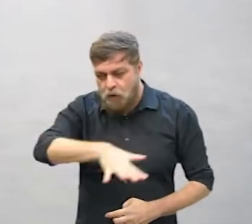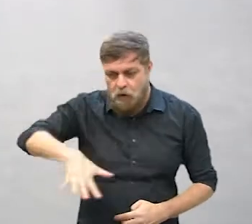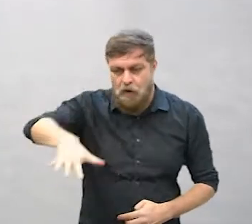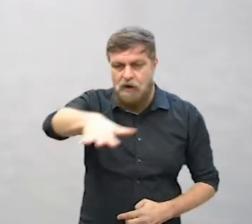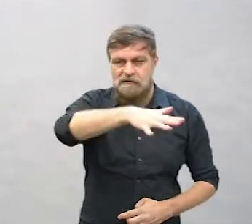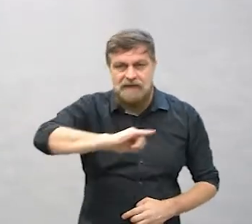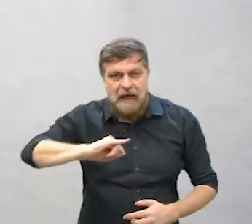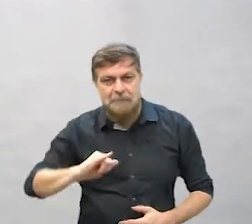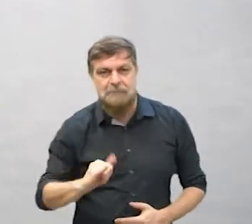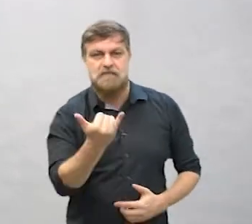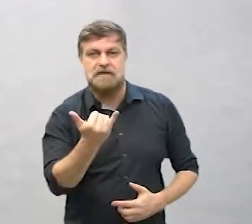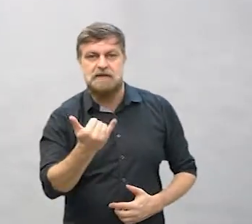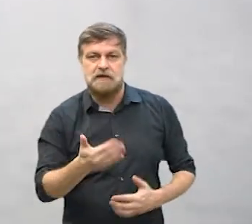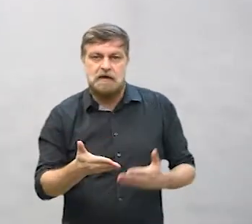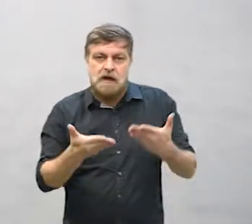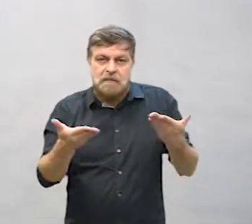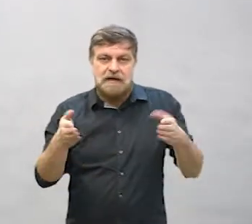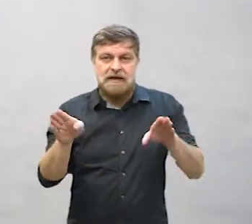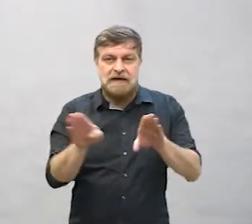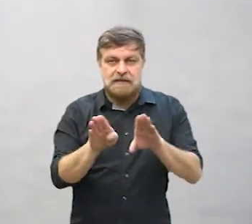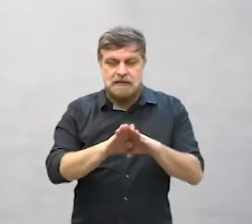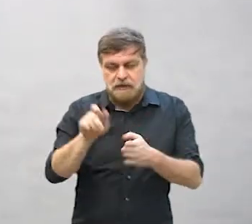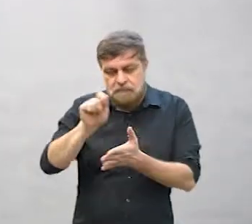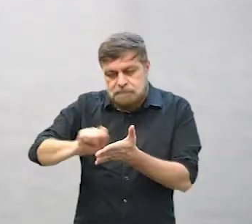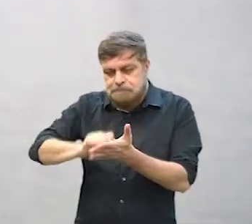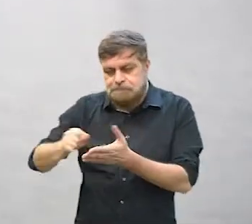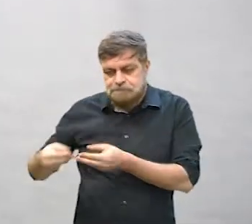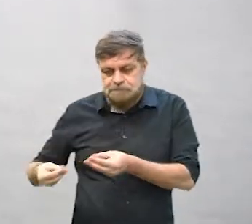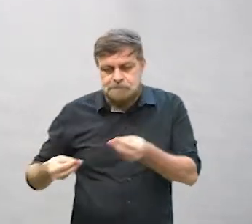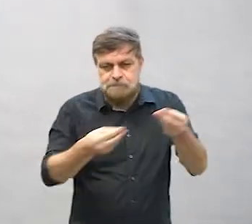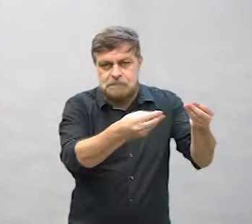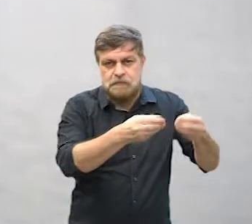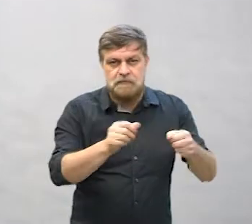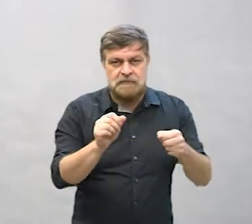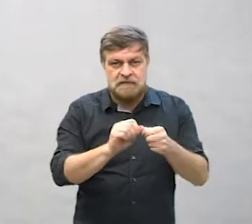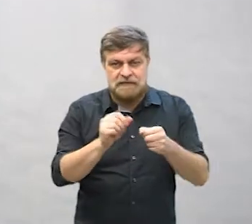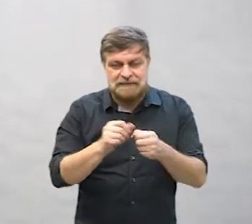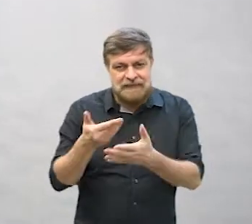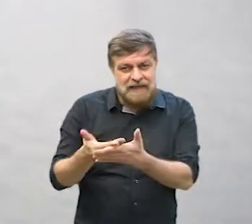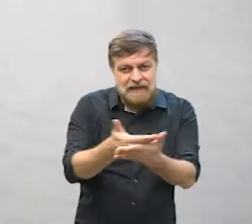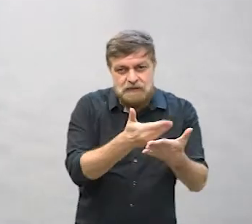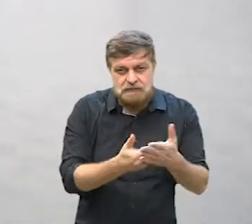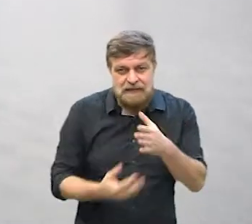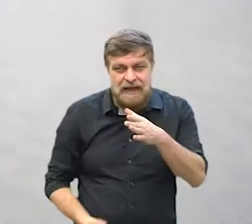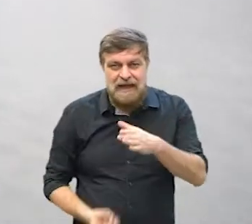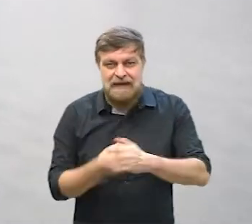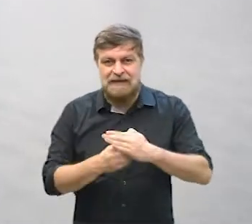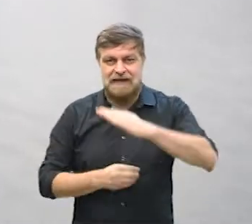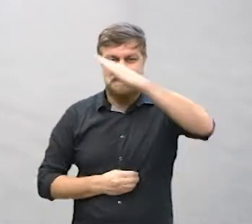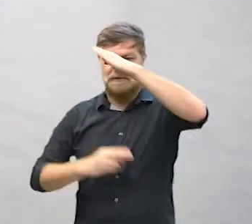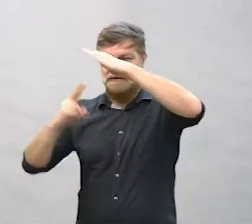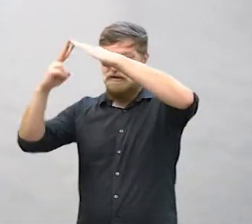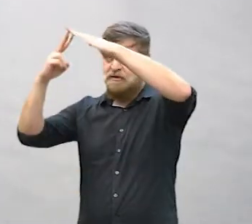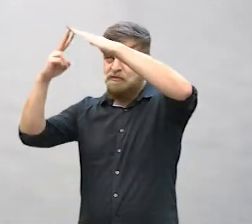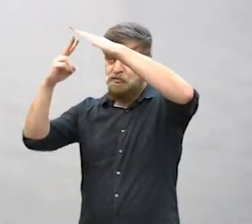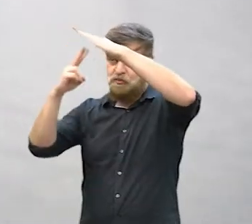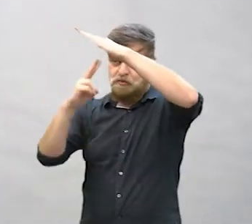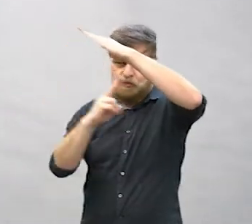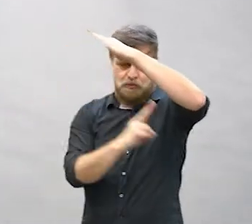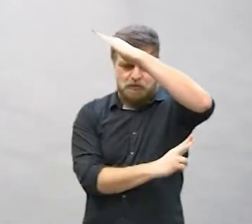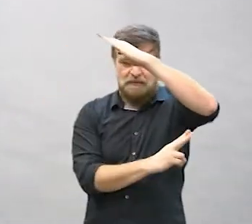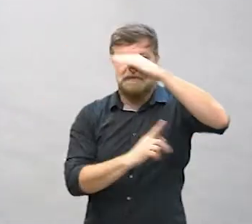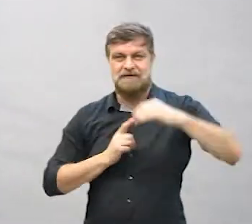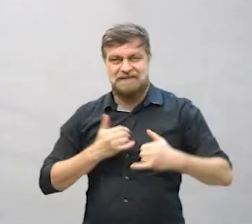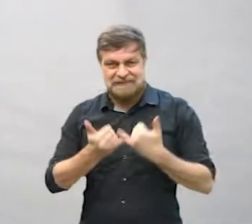que desse espaço mas também passa e a outra indicação é para que ele faça esses estudos para instalação de uma tirolesa